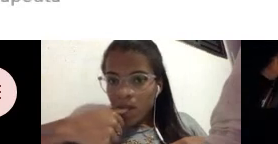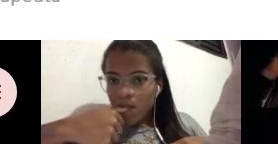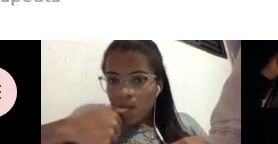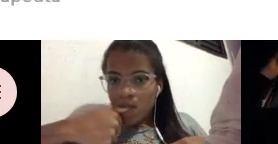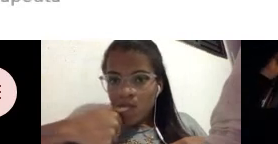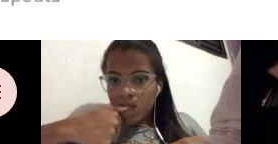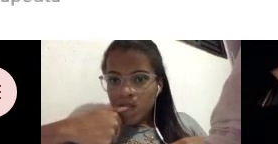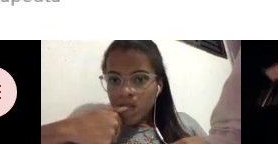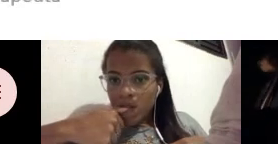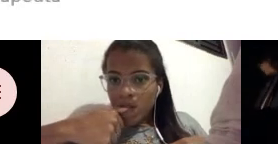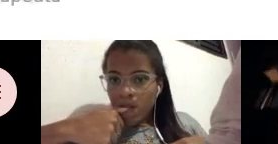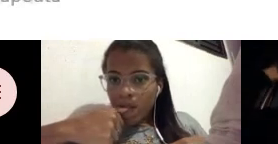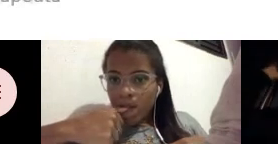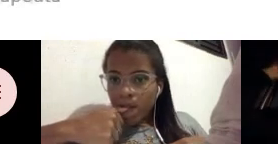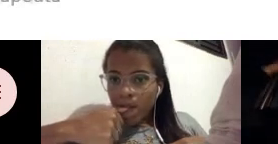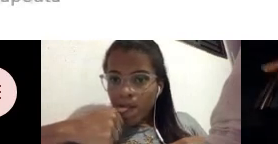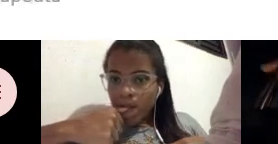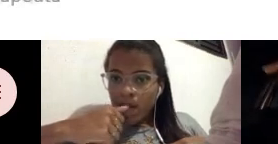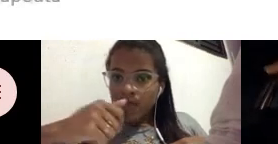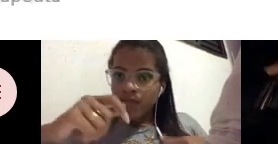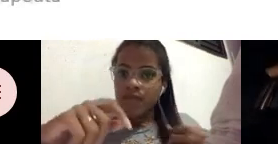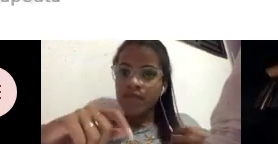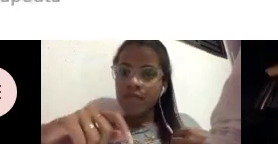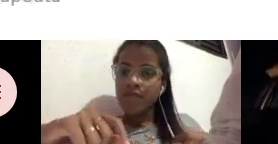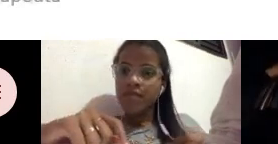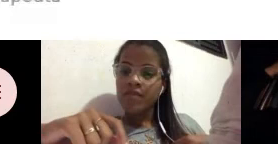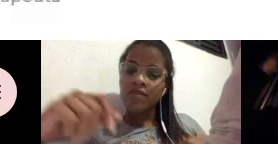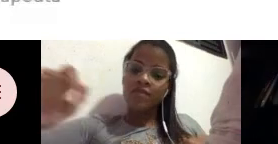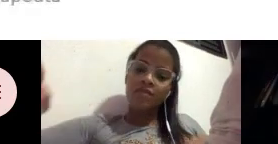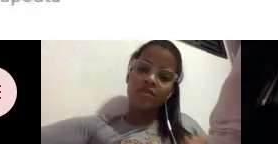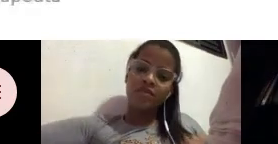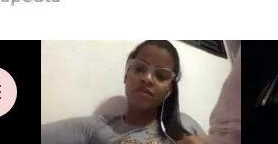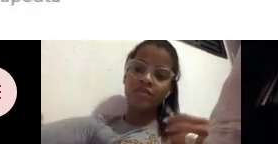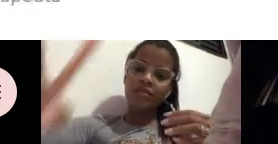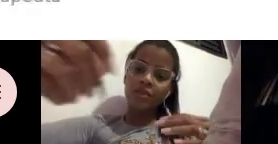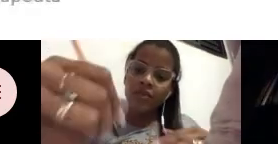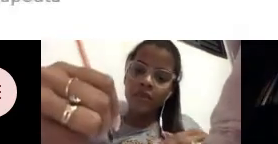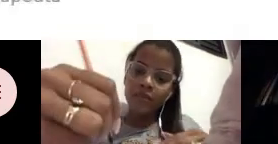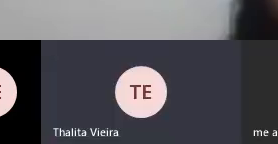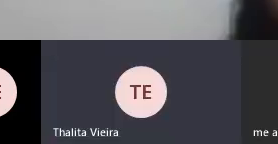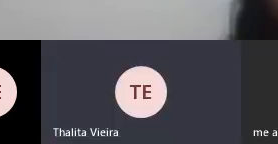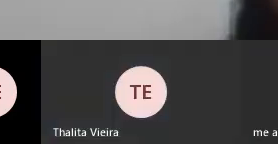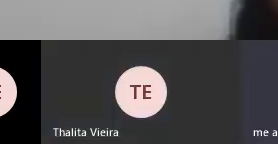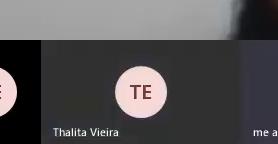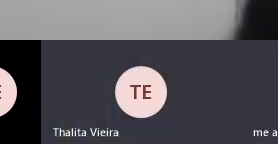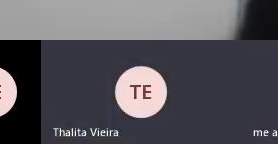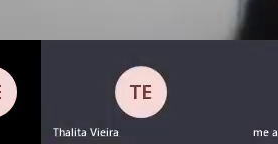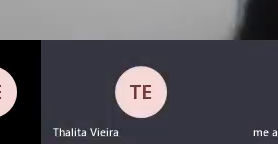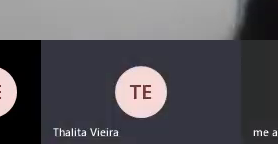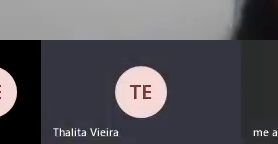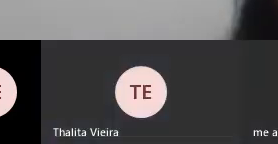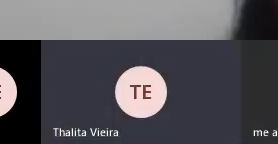deve fazer, eu vou explicar para vocês como que é a técnica,